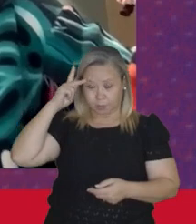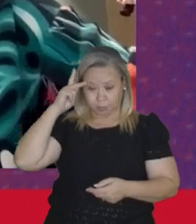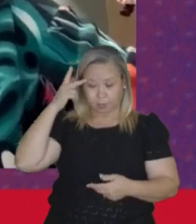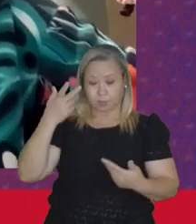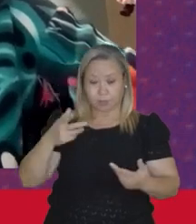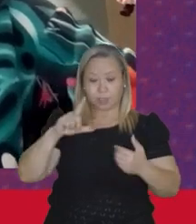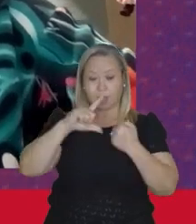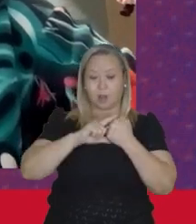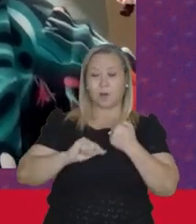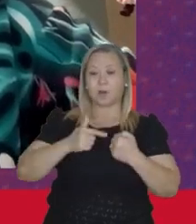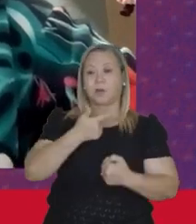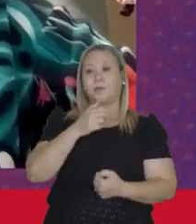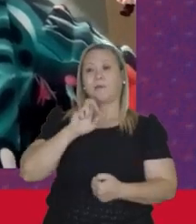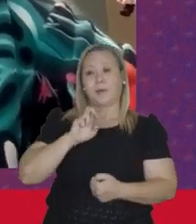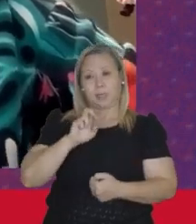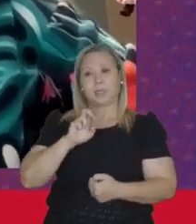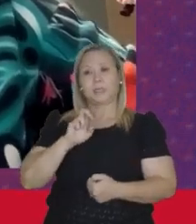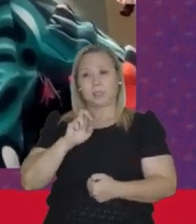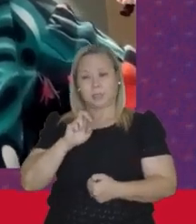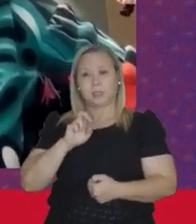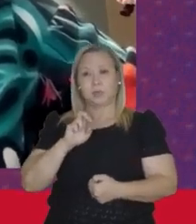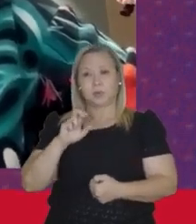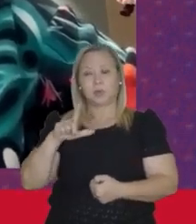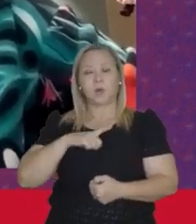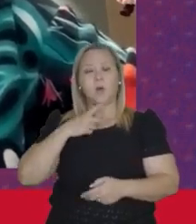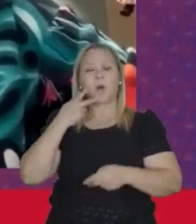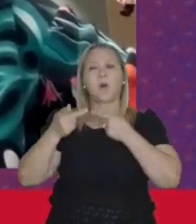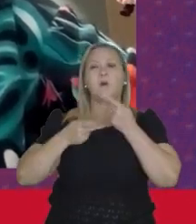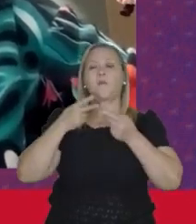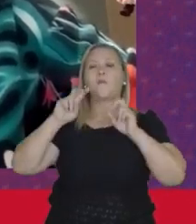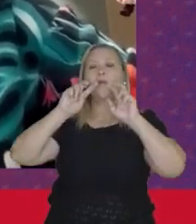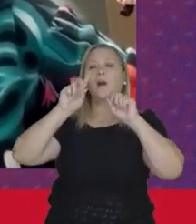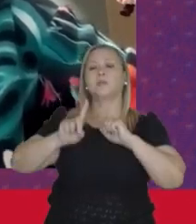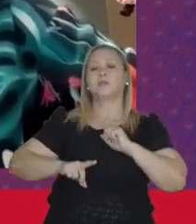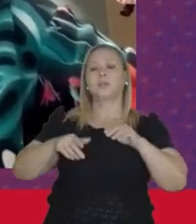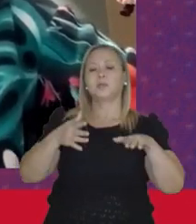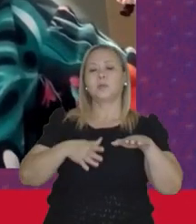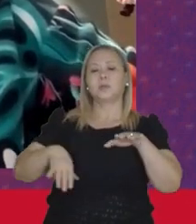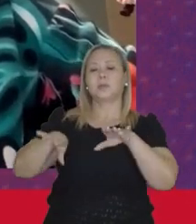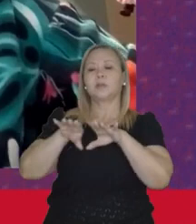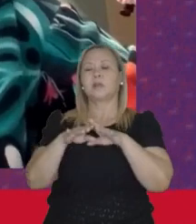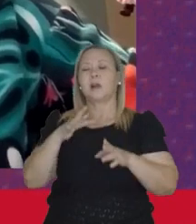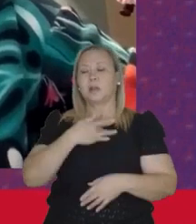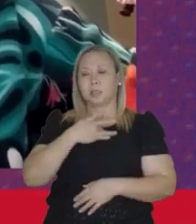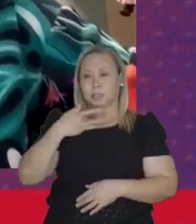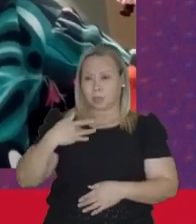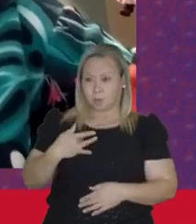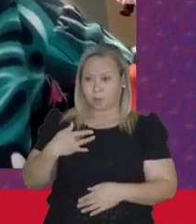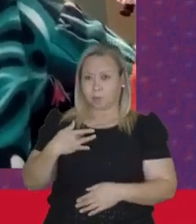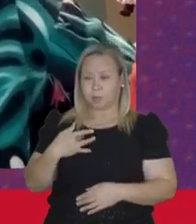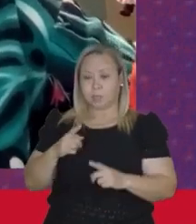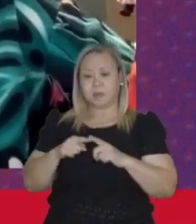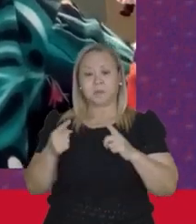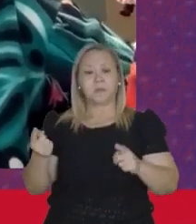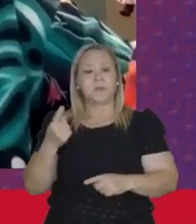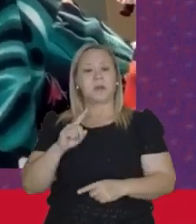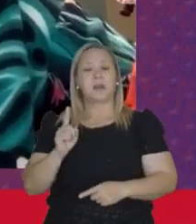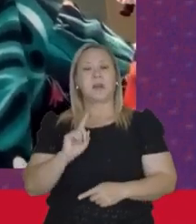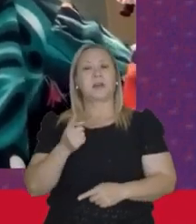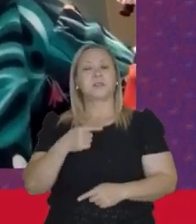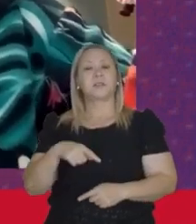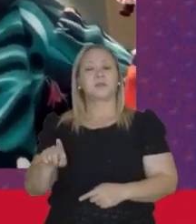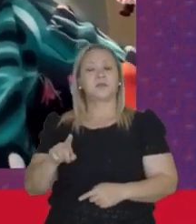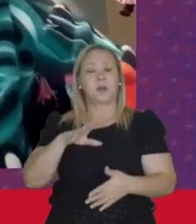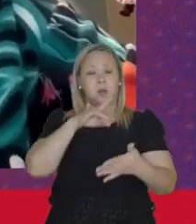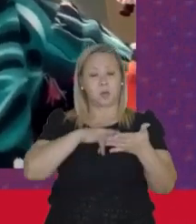seu artigo 25, ela fala do direito igualitário à saúde. Mas a